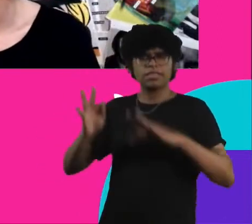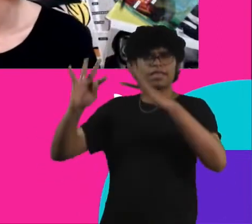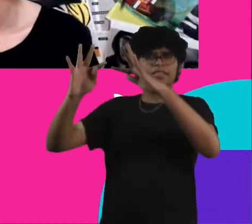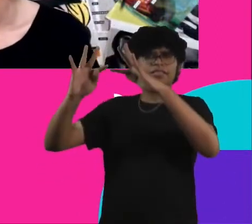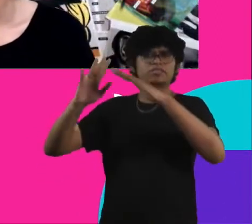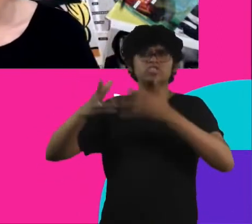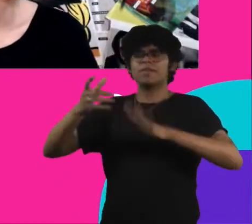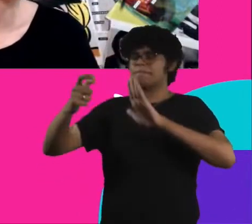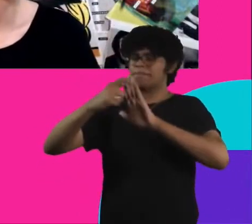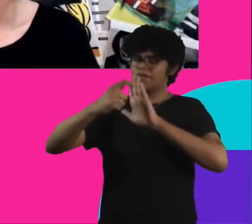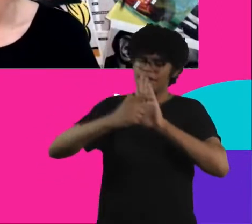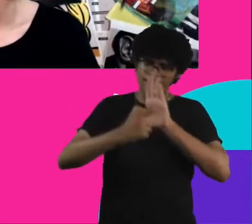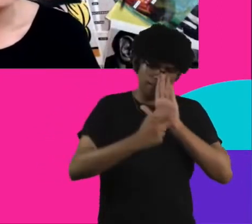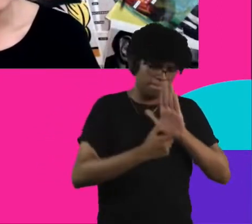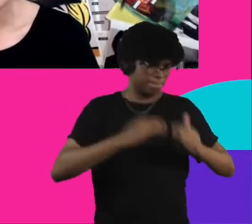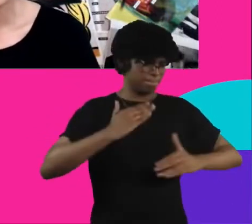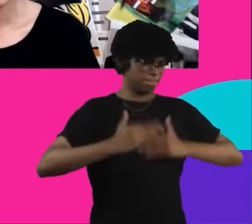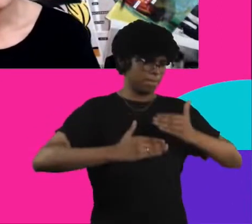tecnologia, programação,